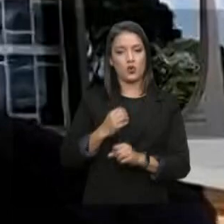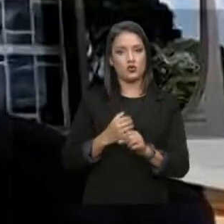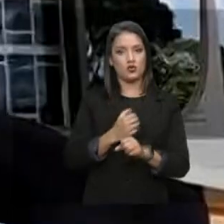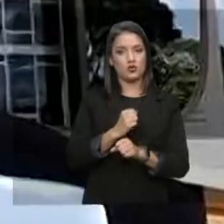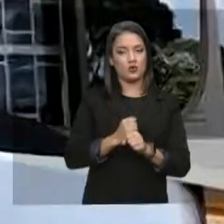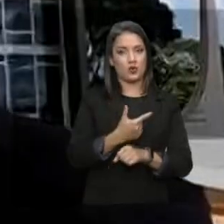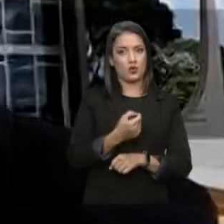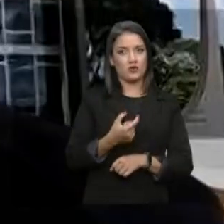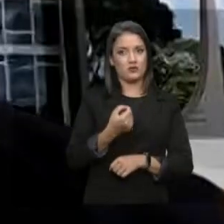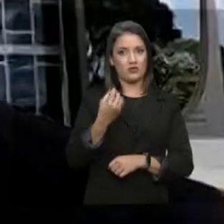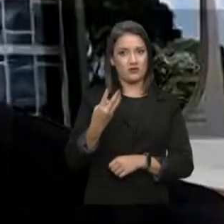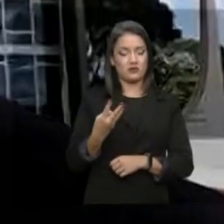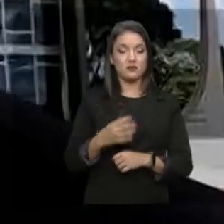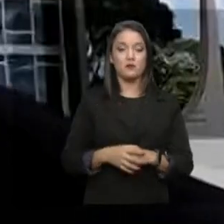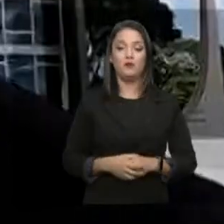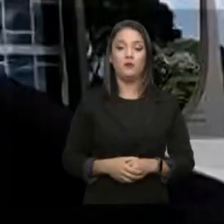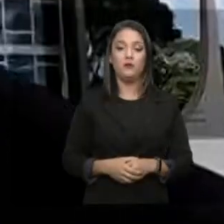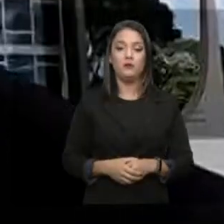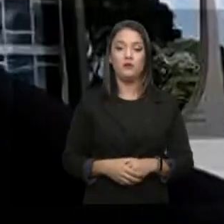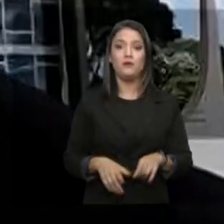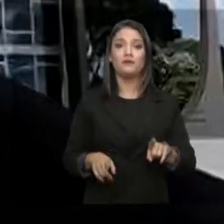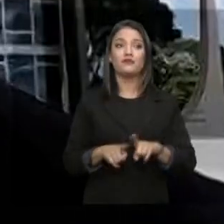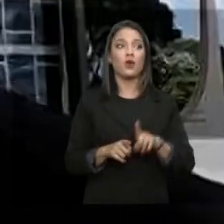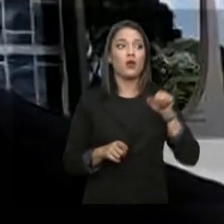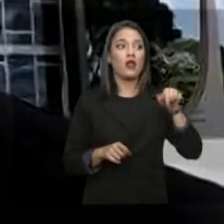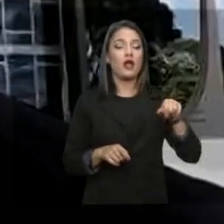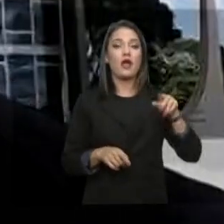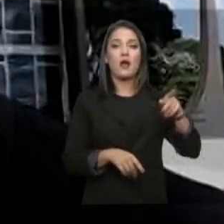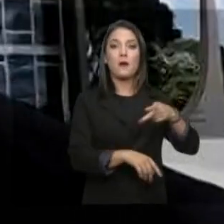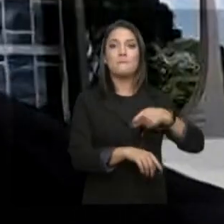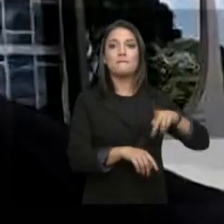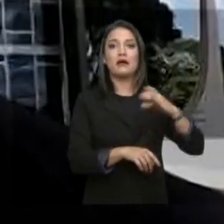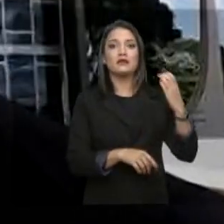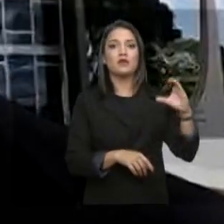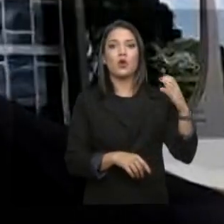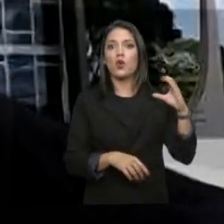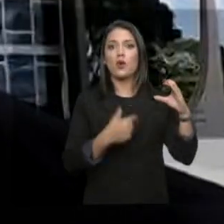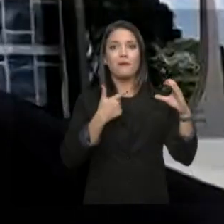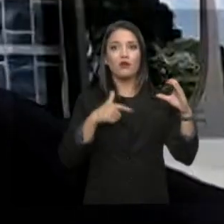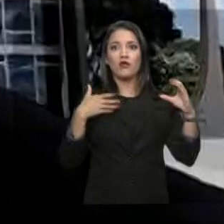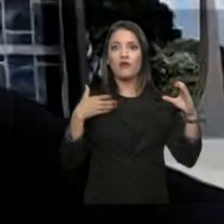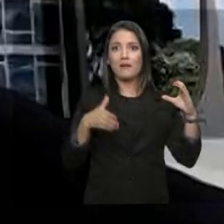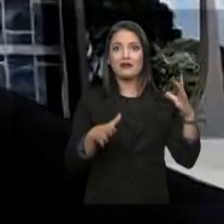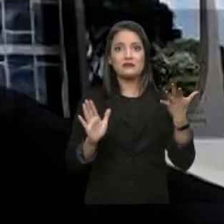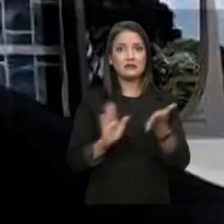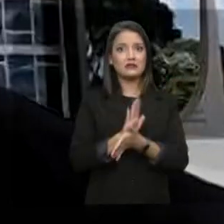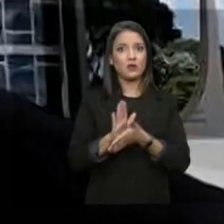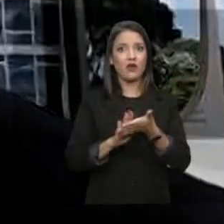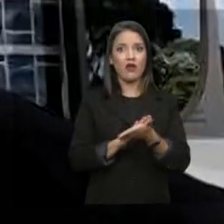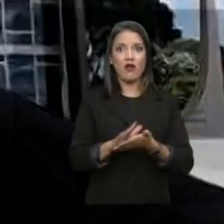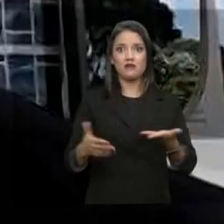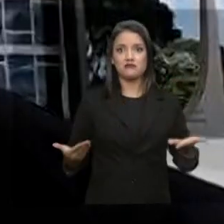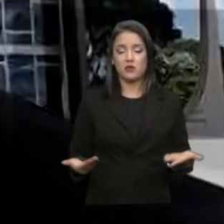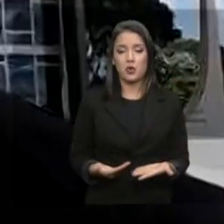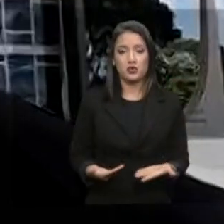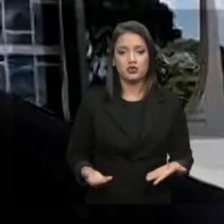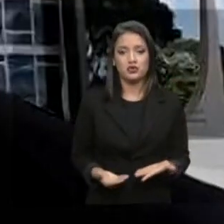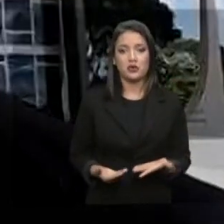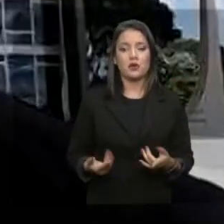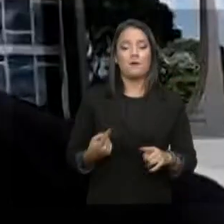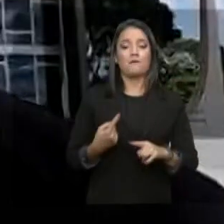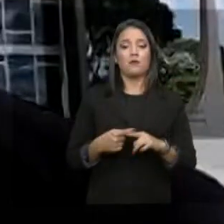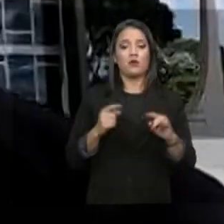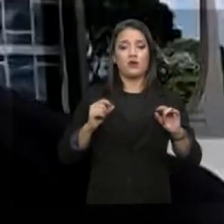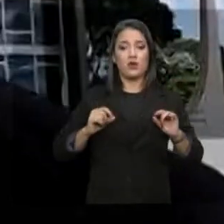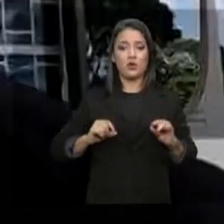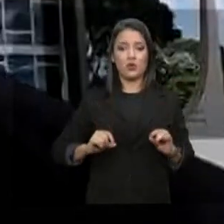2013. Acresce que a República da Colômbia sequer participou do presente feito, inclusive porque o autor, conquanto tenha